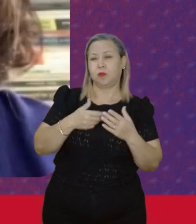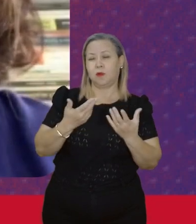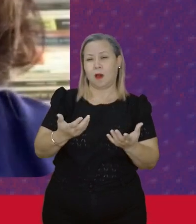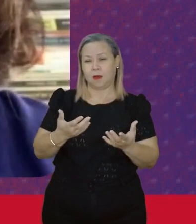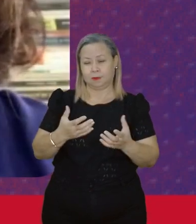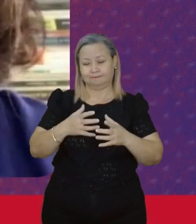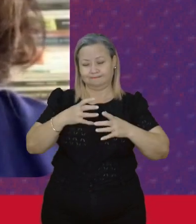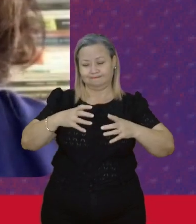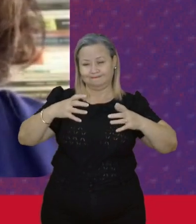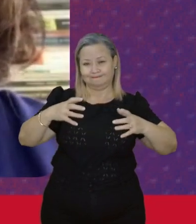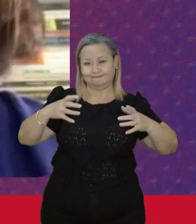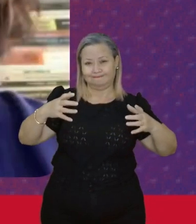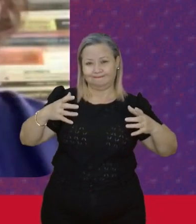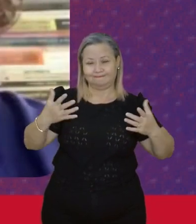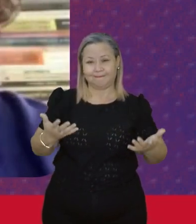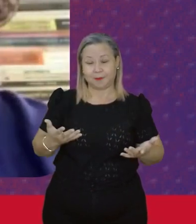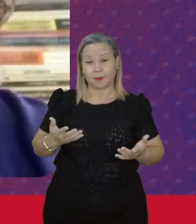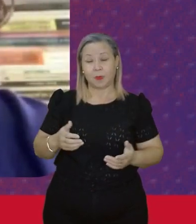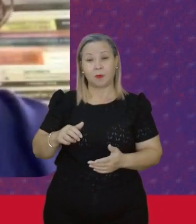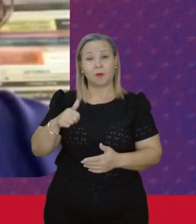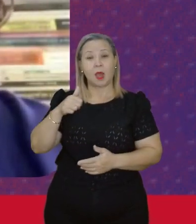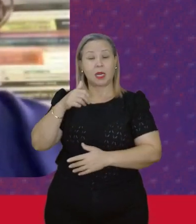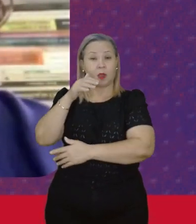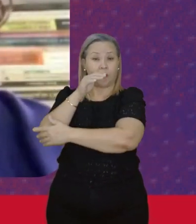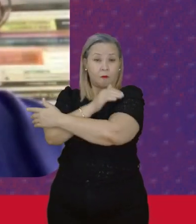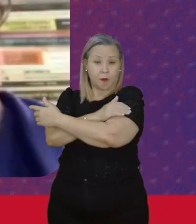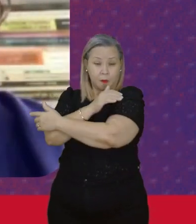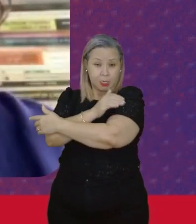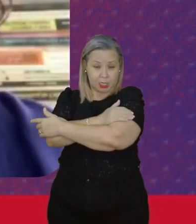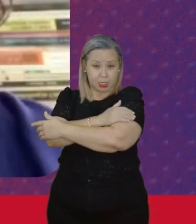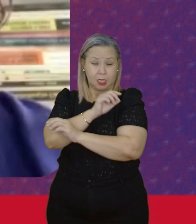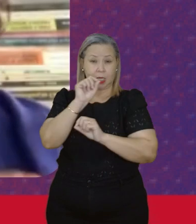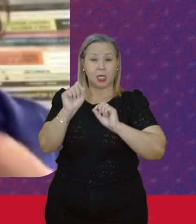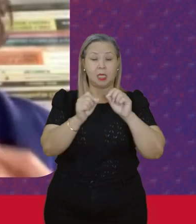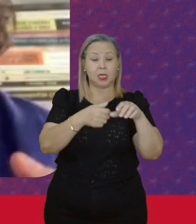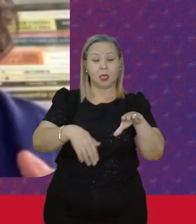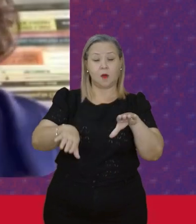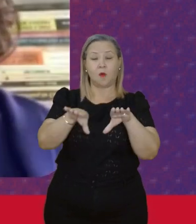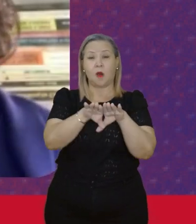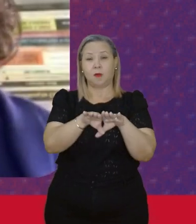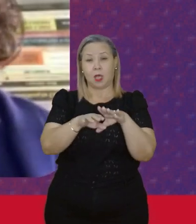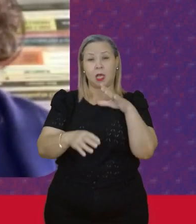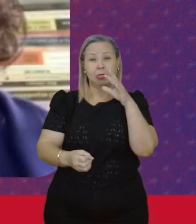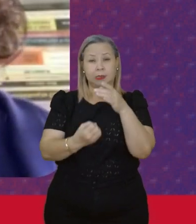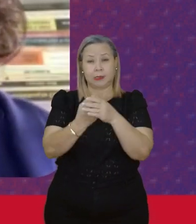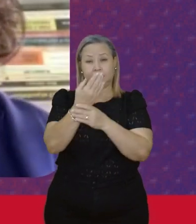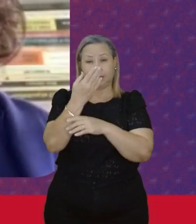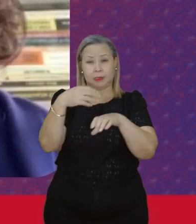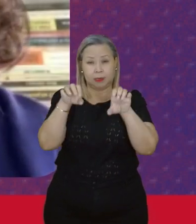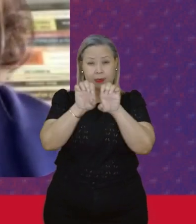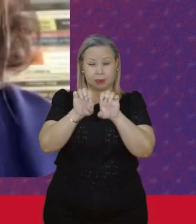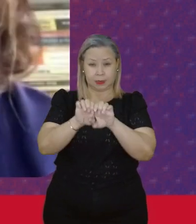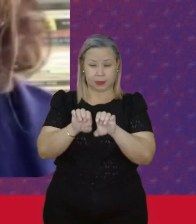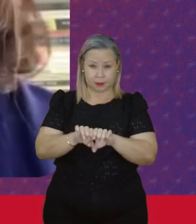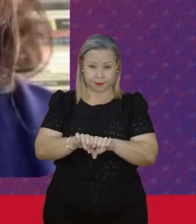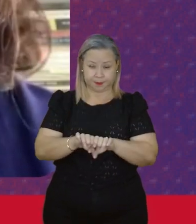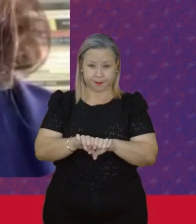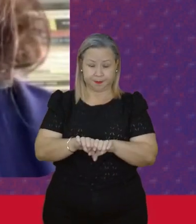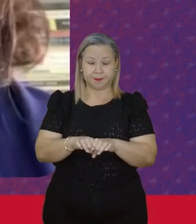que o feminismo e para que a igualdade se estabeleça. Então, a primeira